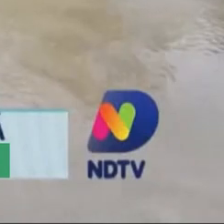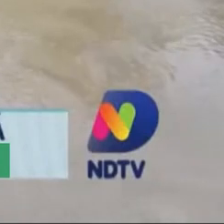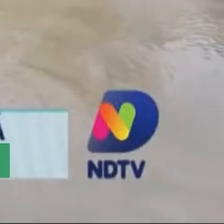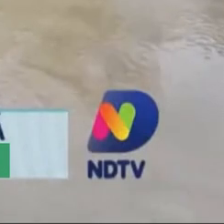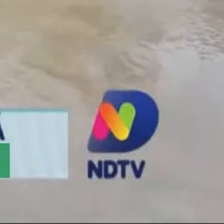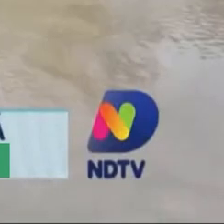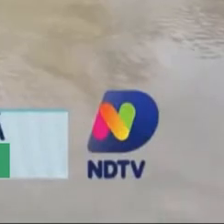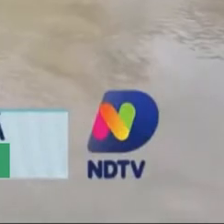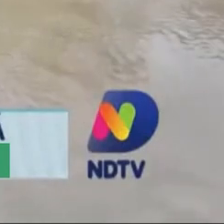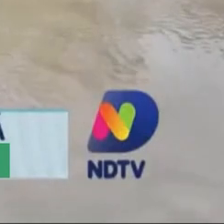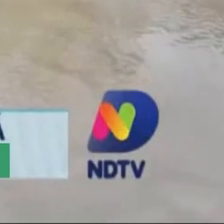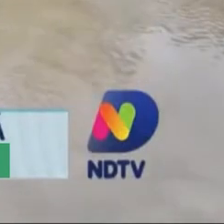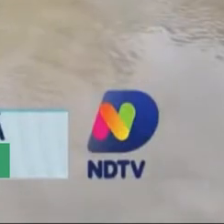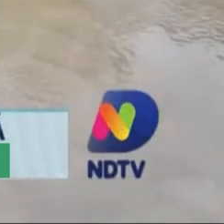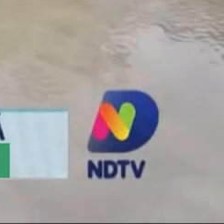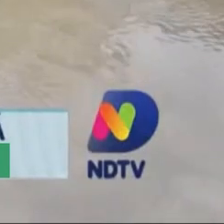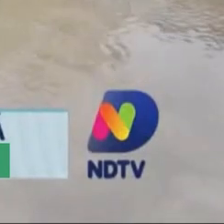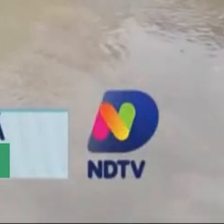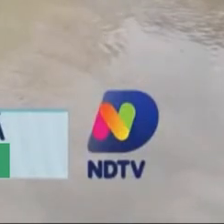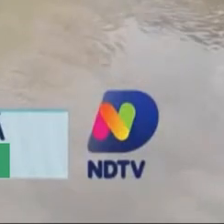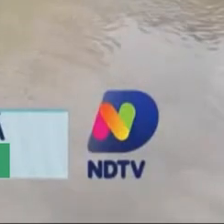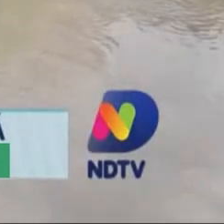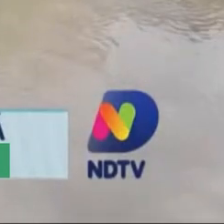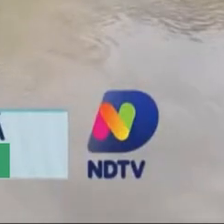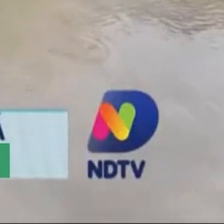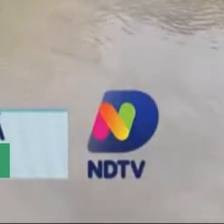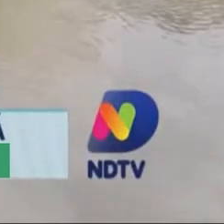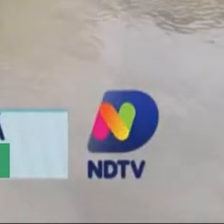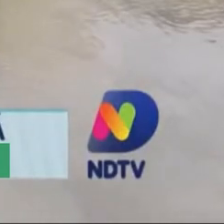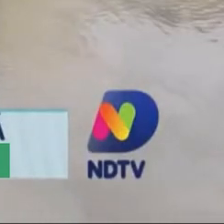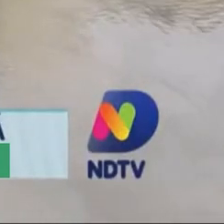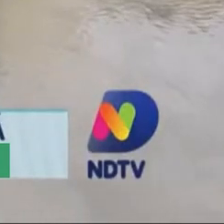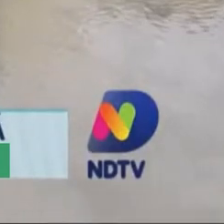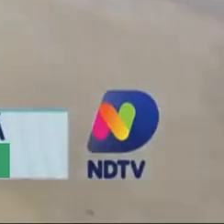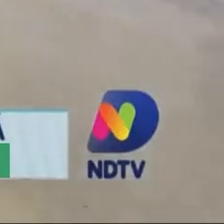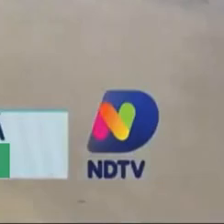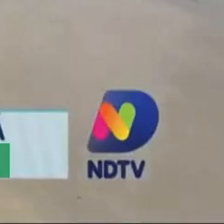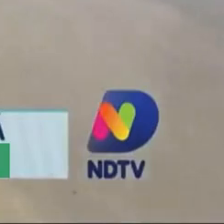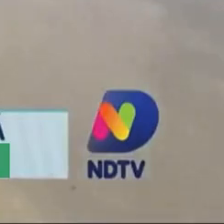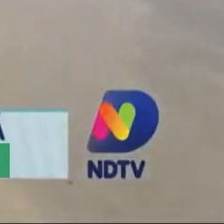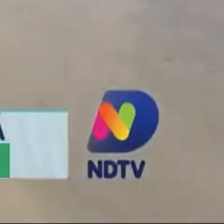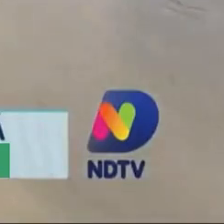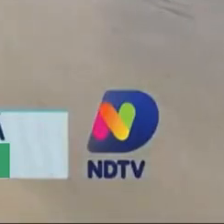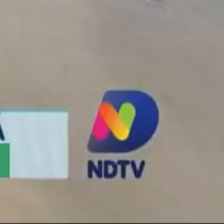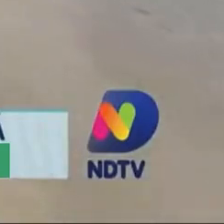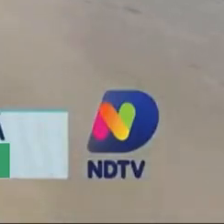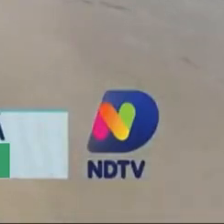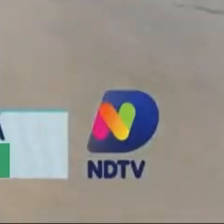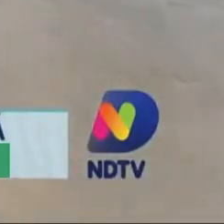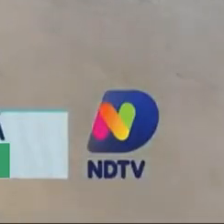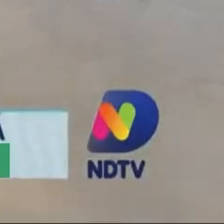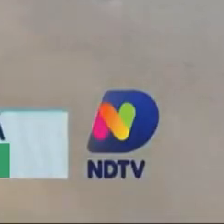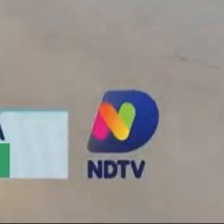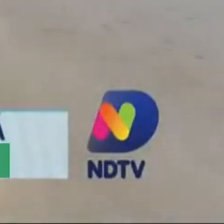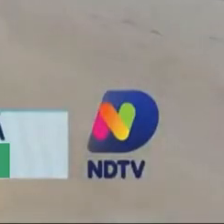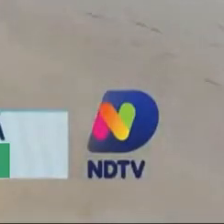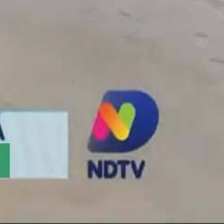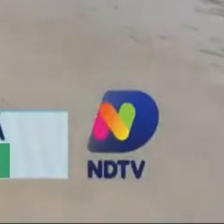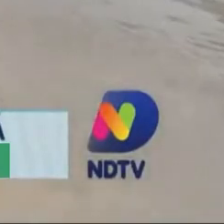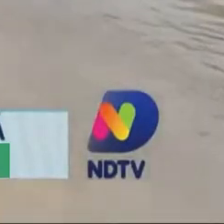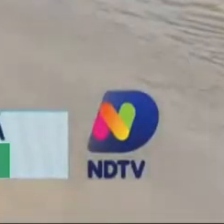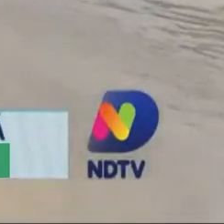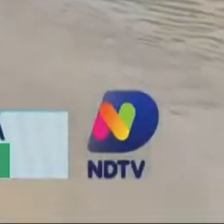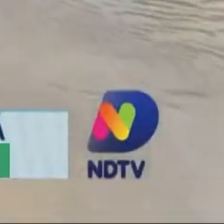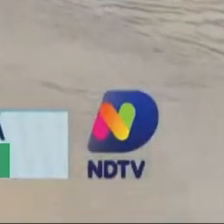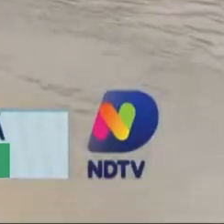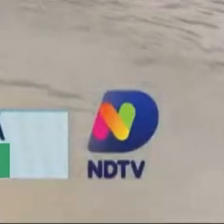5 bilhões em obra, desde o Alto Vale até a Foz. Toda a região, são 25 obras para o Vale do